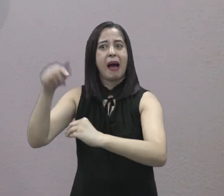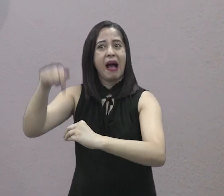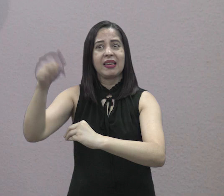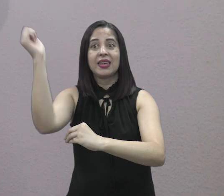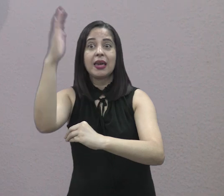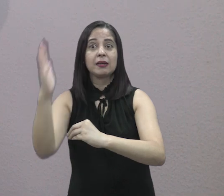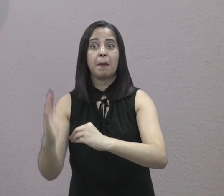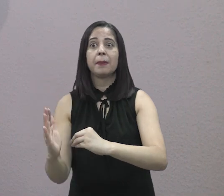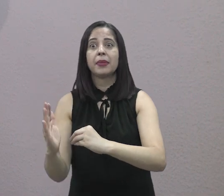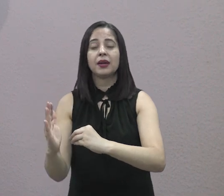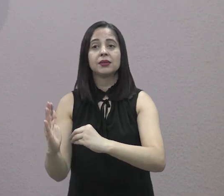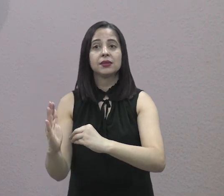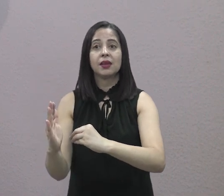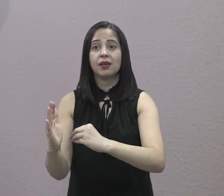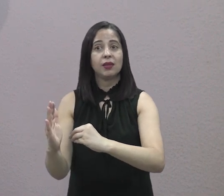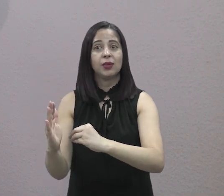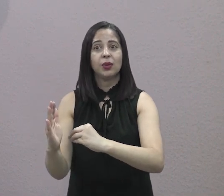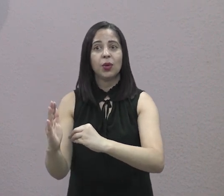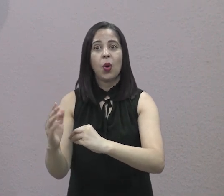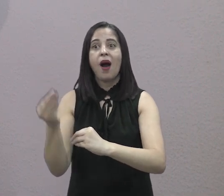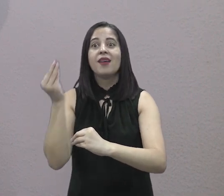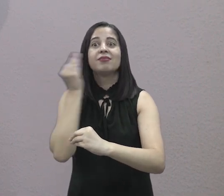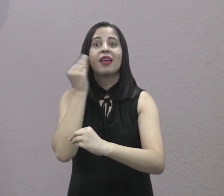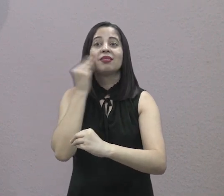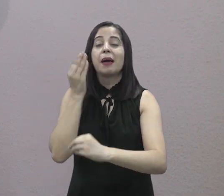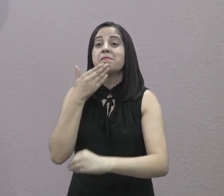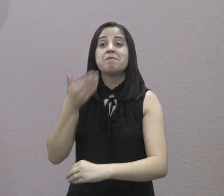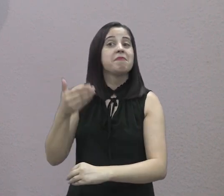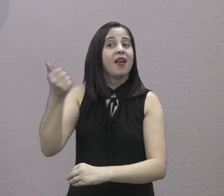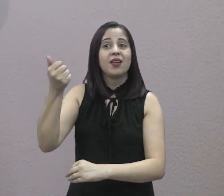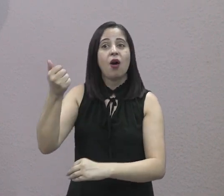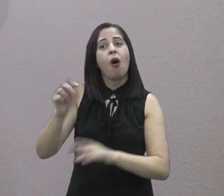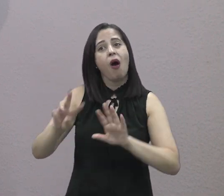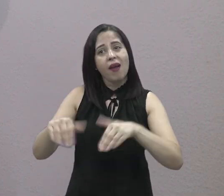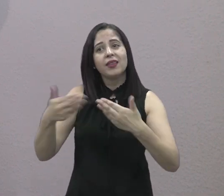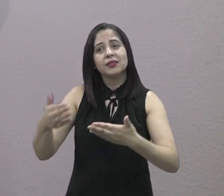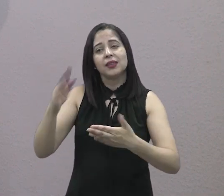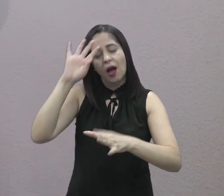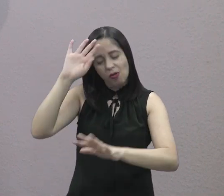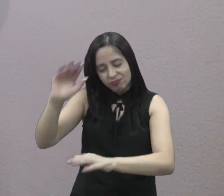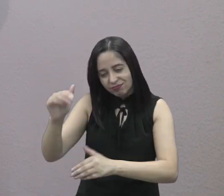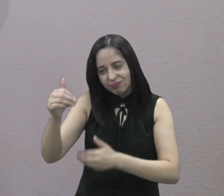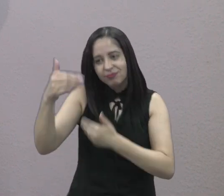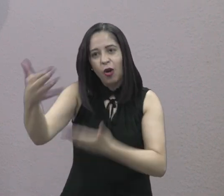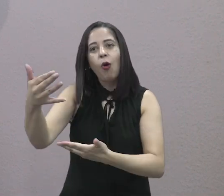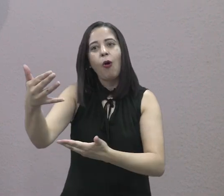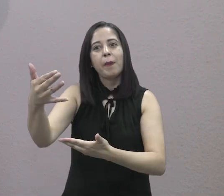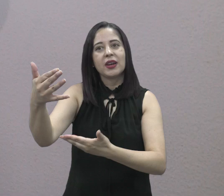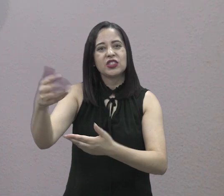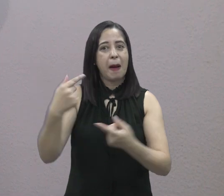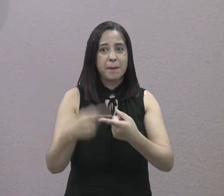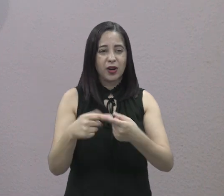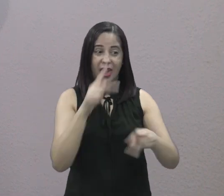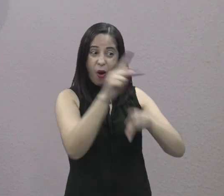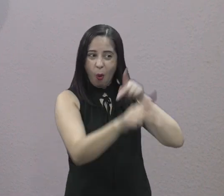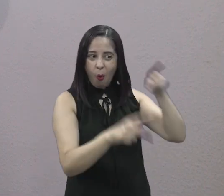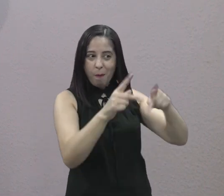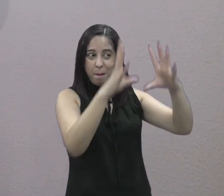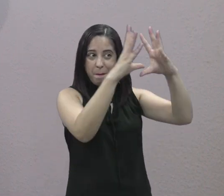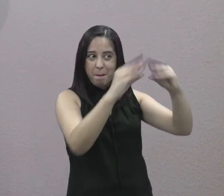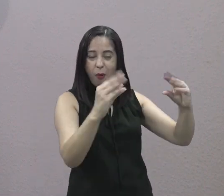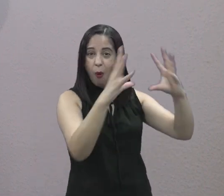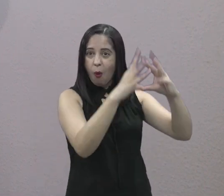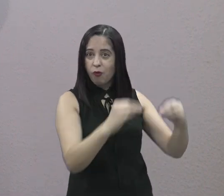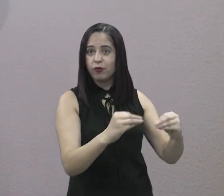e eles vieram para cá motivados para conquistar algo melhor. É uma forma de homenagear a força e a garra de um povo